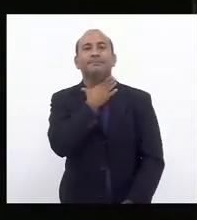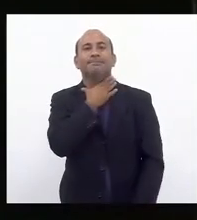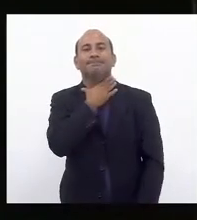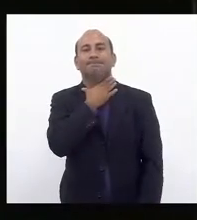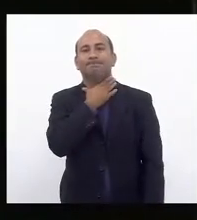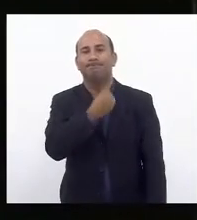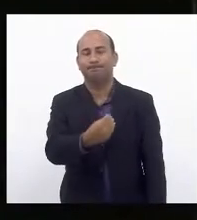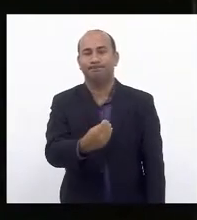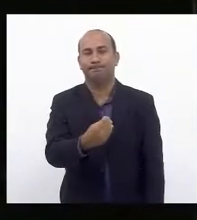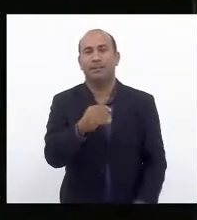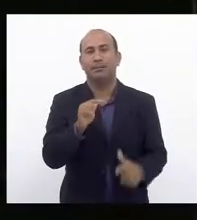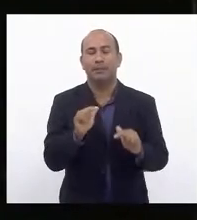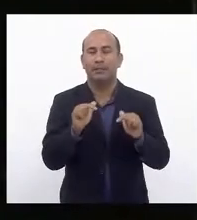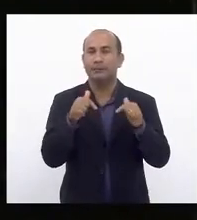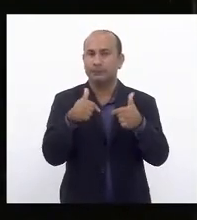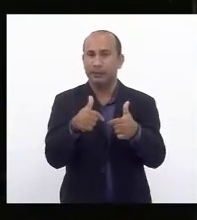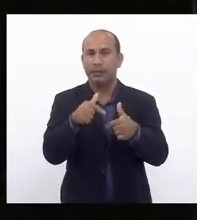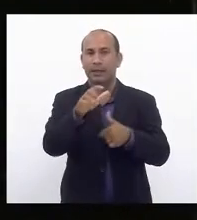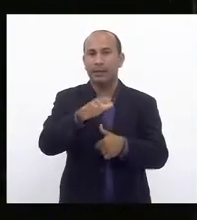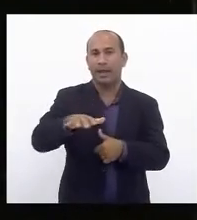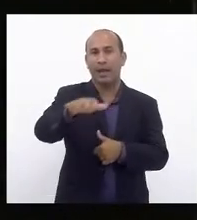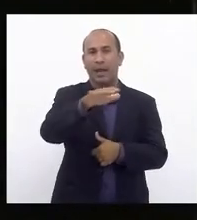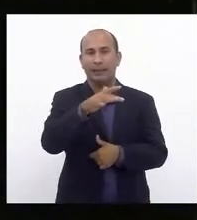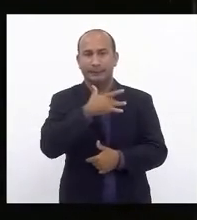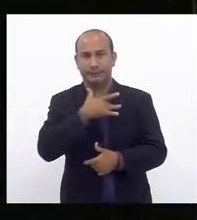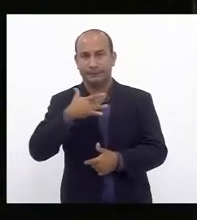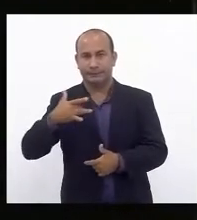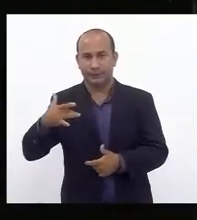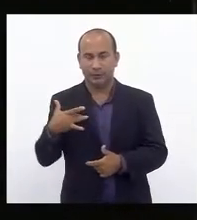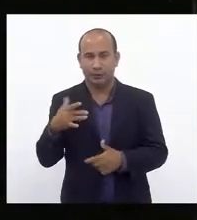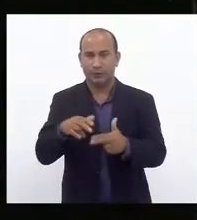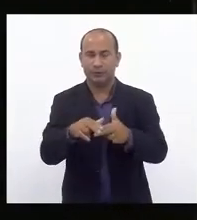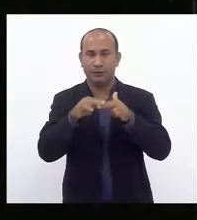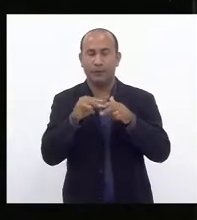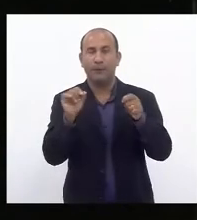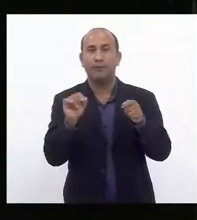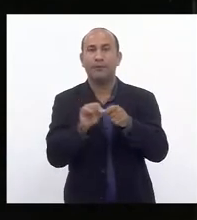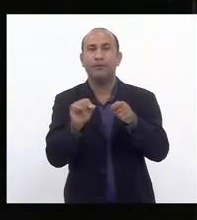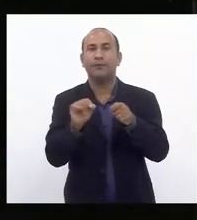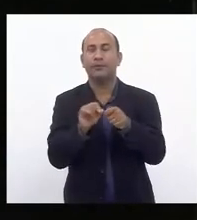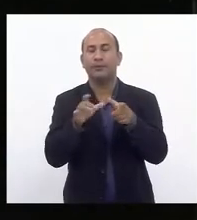falsas, né, atividades na área da saúde que são feitas através